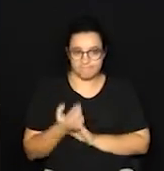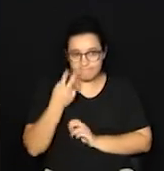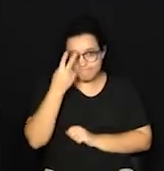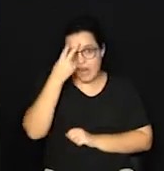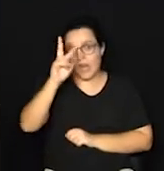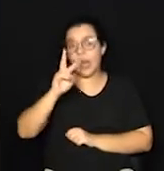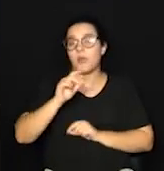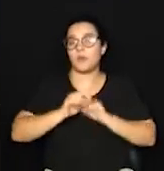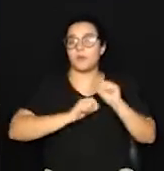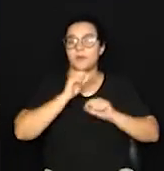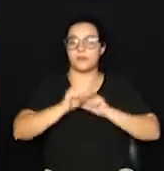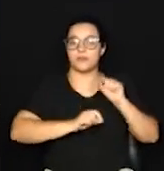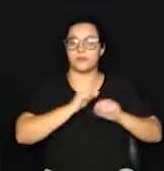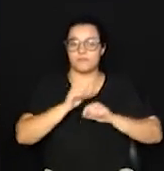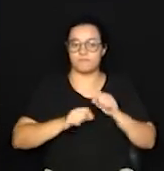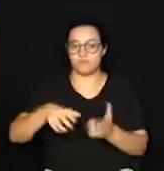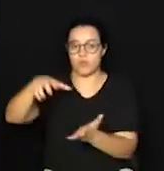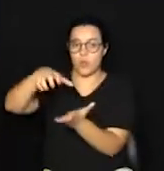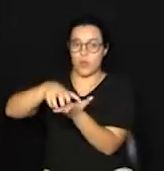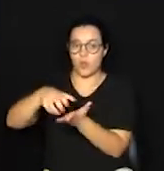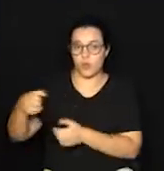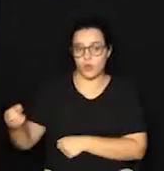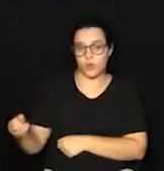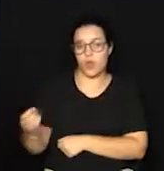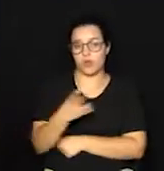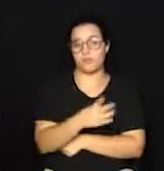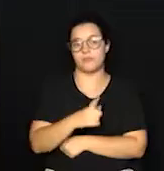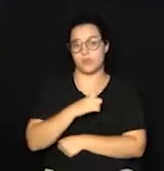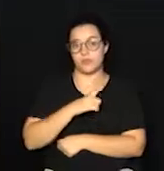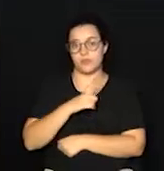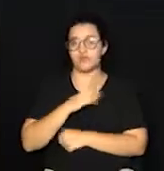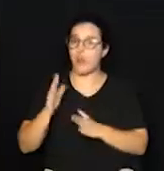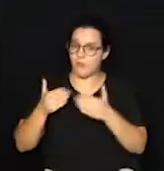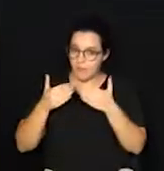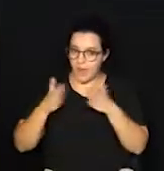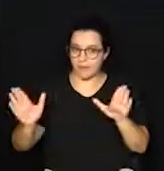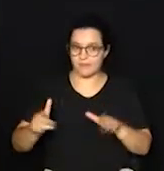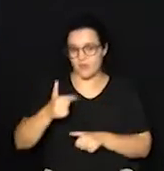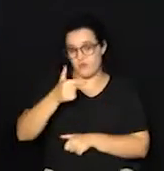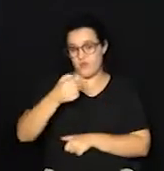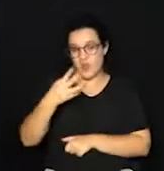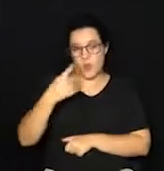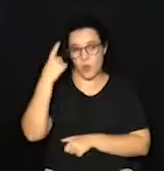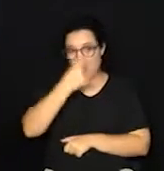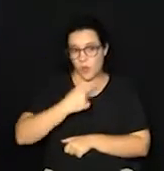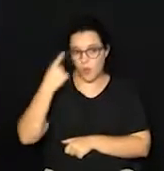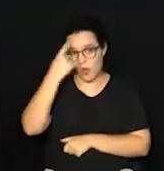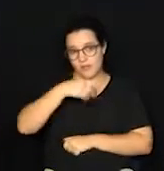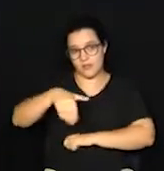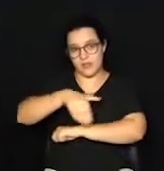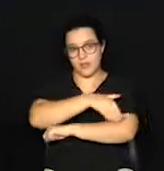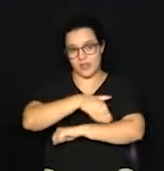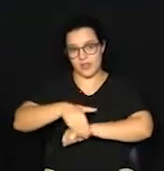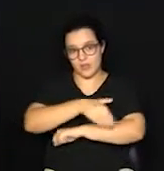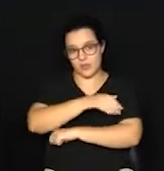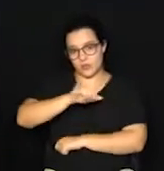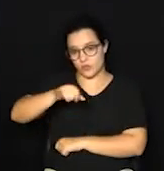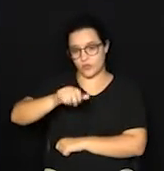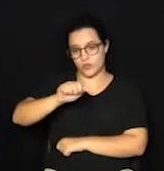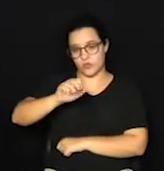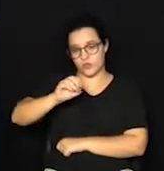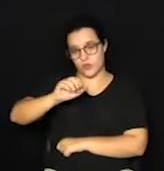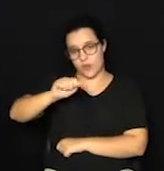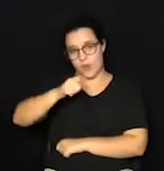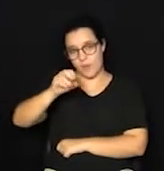Lembrando que a nova unidade funcionará, já está funcionando 24 horas, fica na Avenida João Paulo